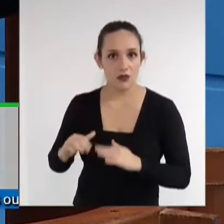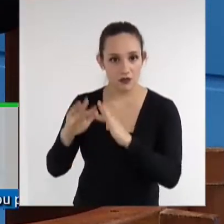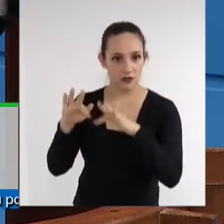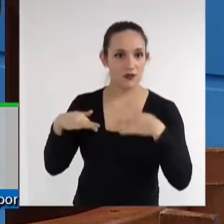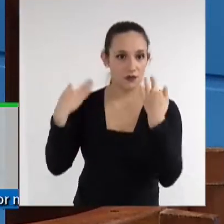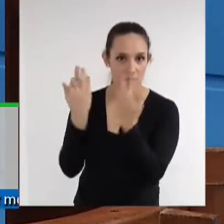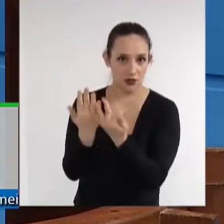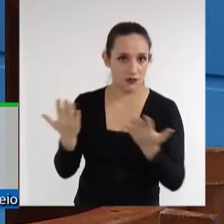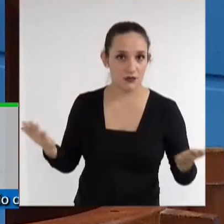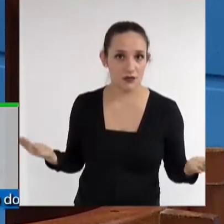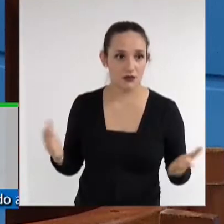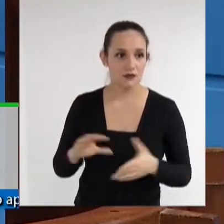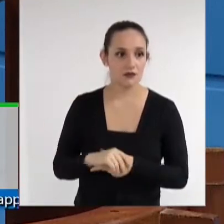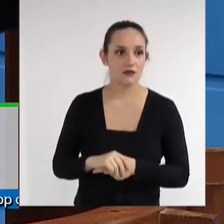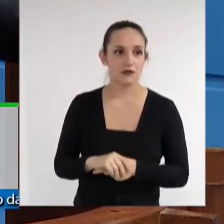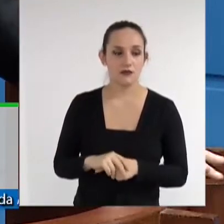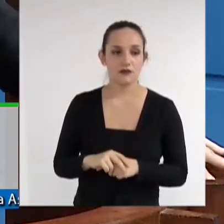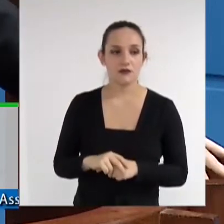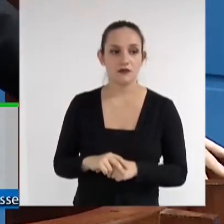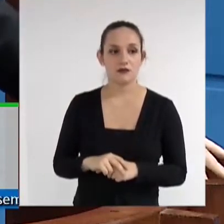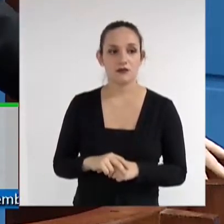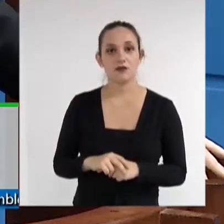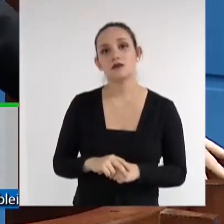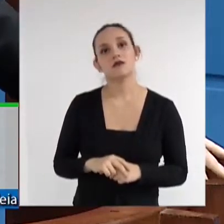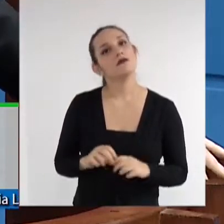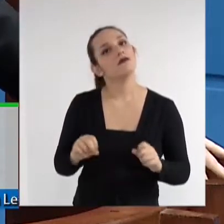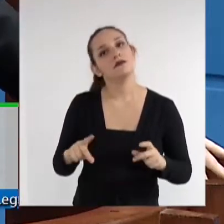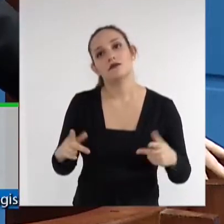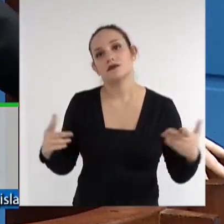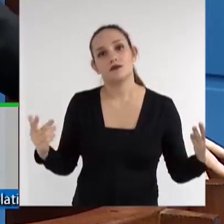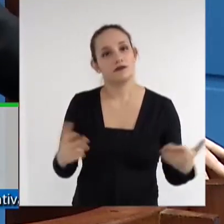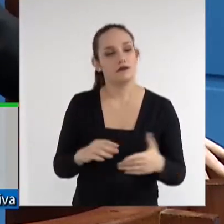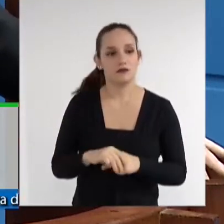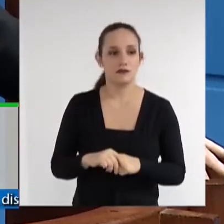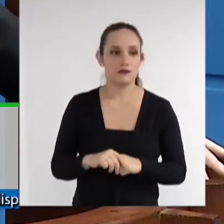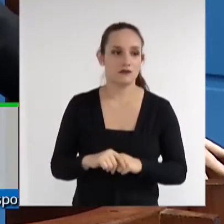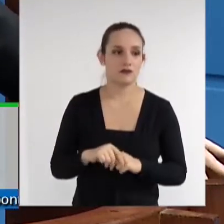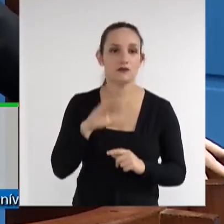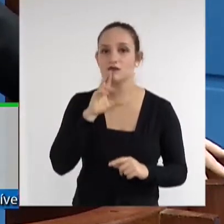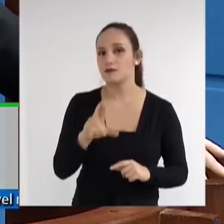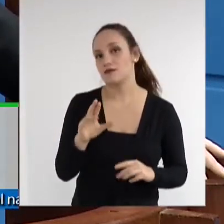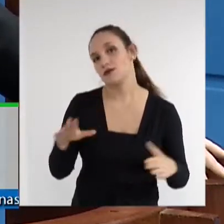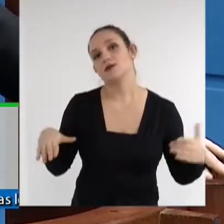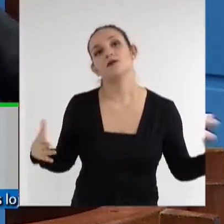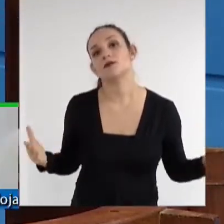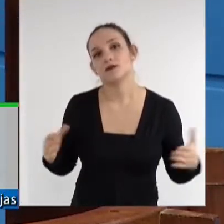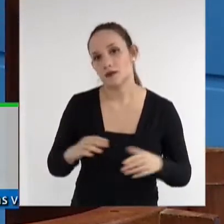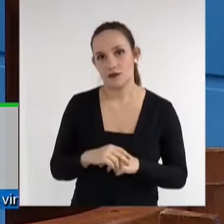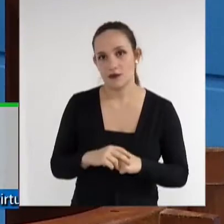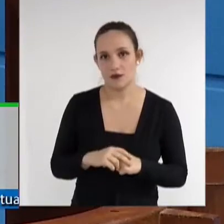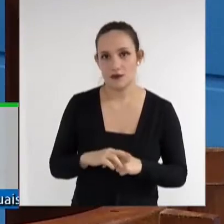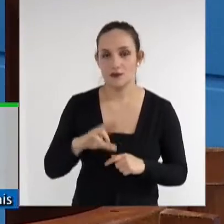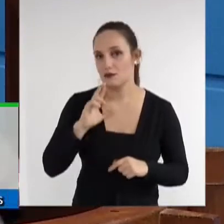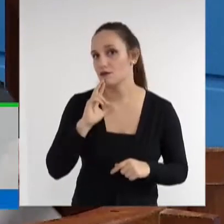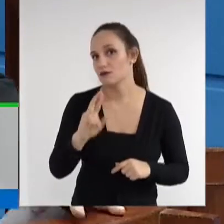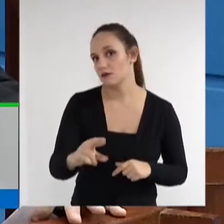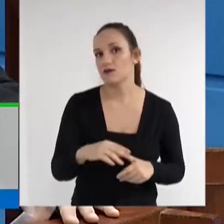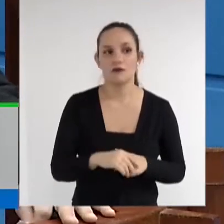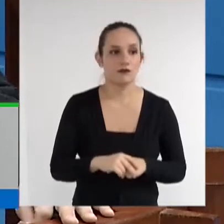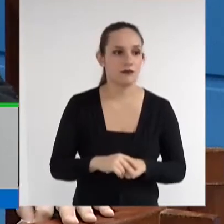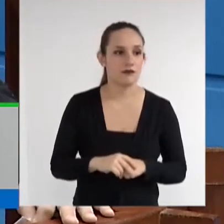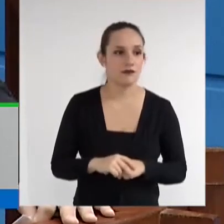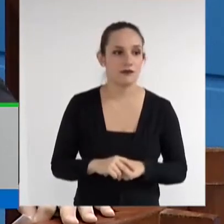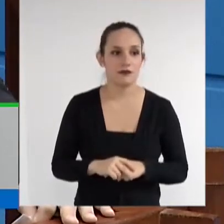renda para essas famílias, como o Bolsa Família, qual que é o resultado? O resultado é